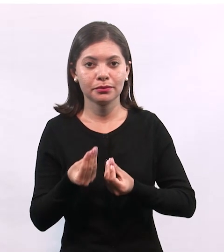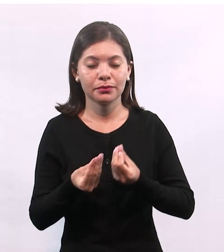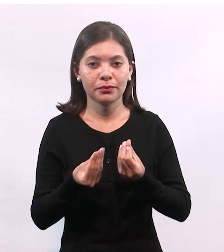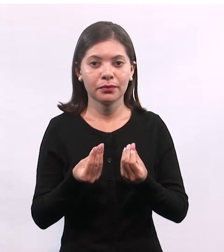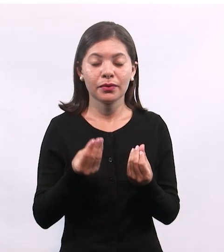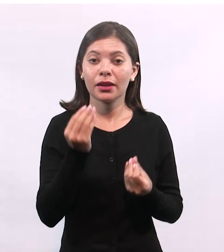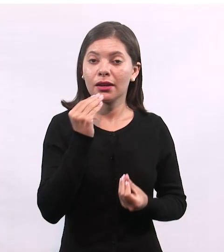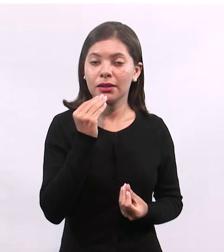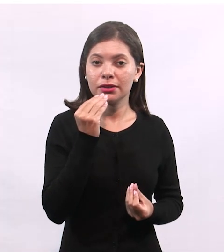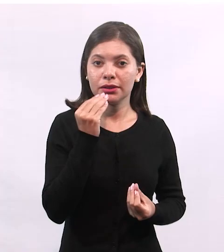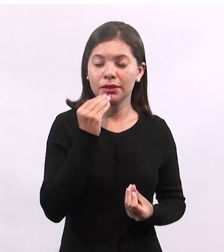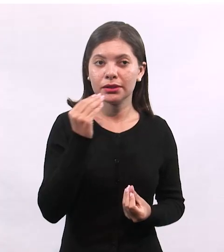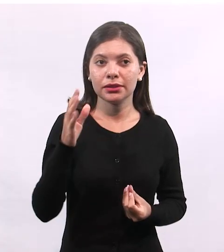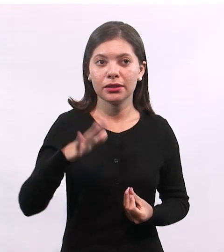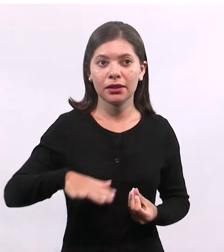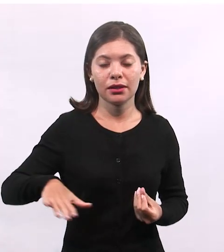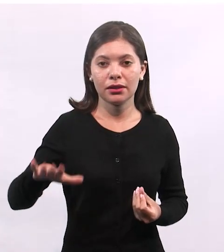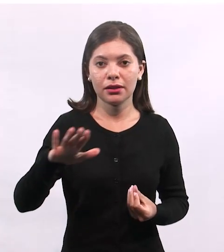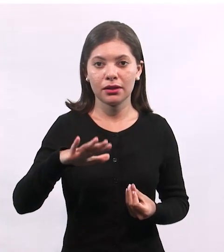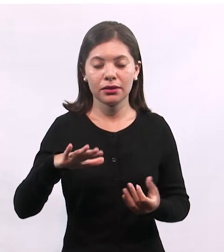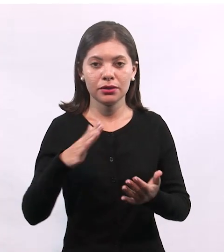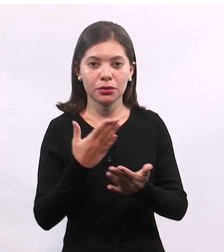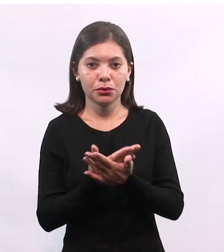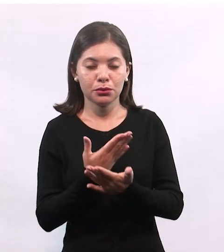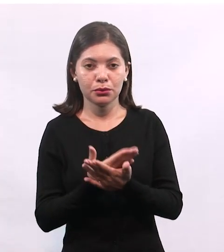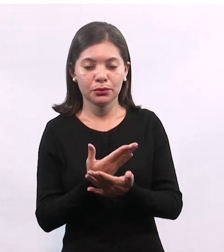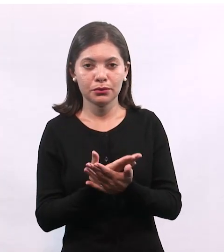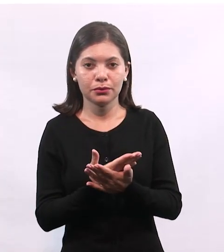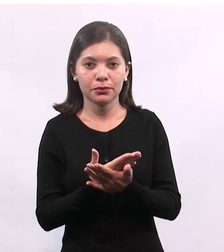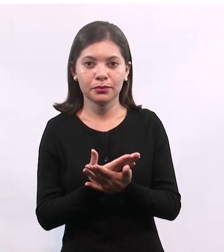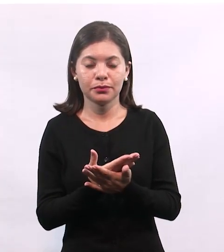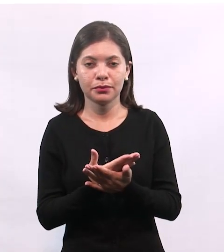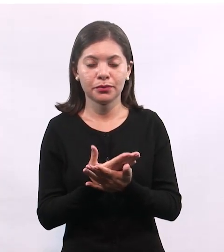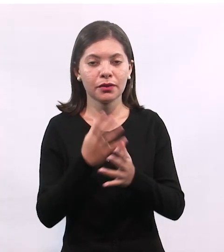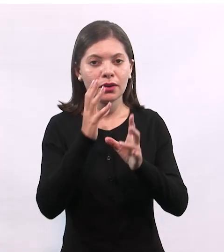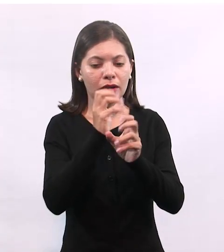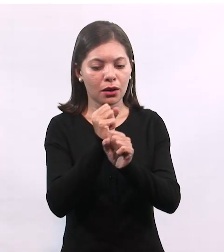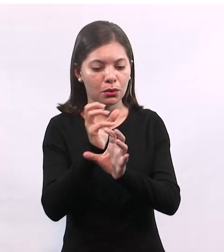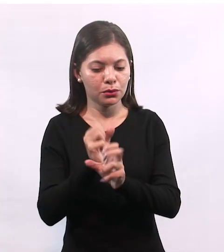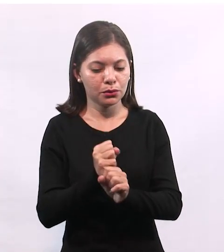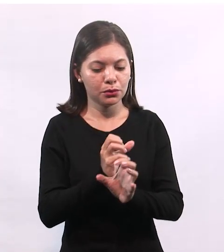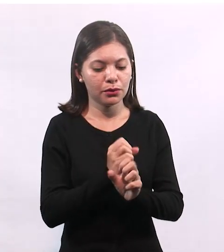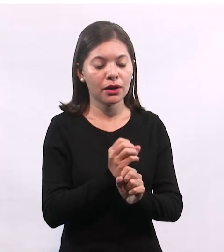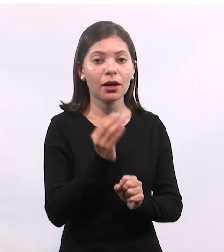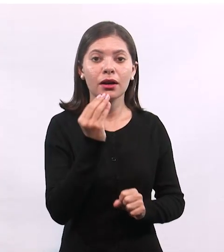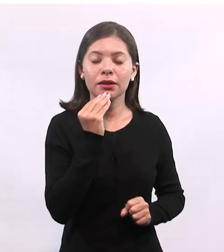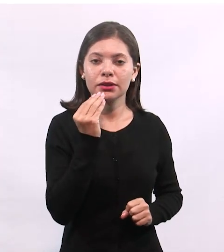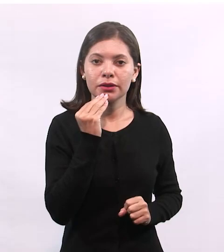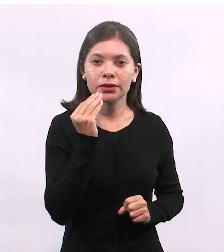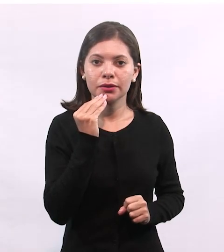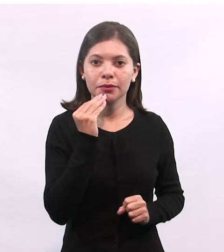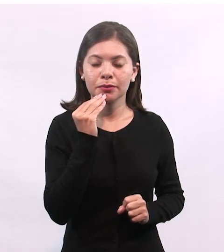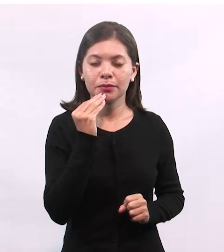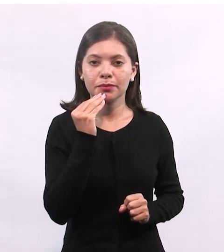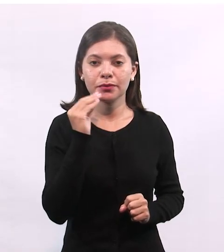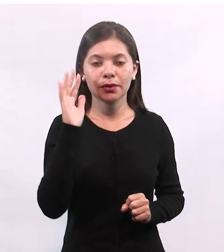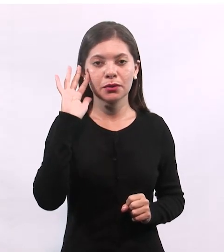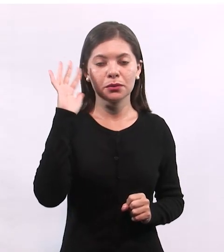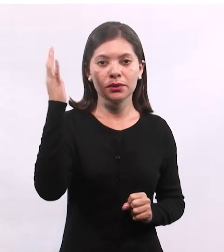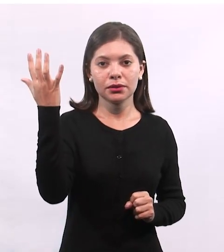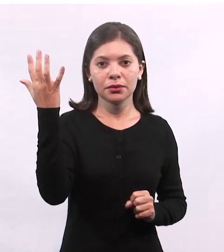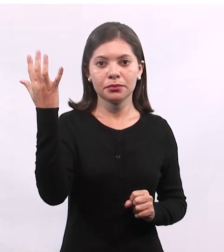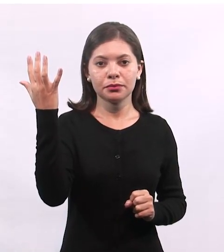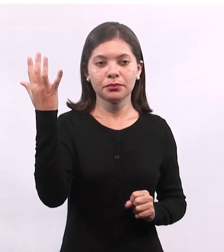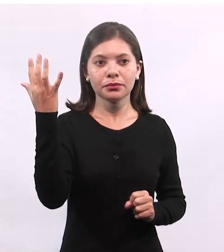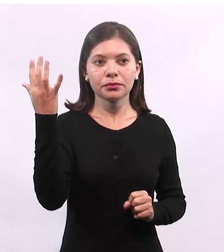a probabilidade área de estudo da matemática e vai calcular essa chances essa chance de ocorrência